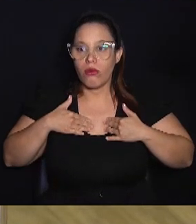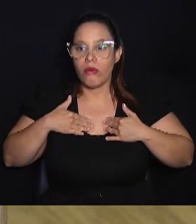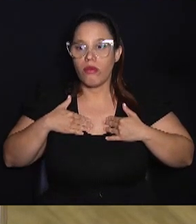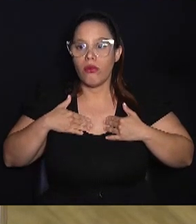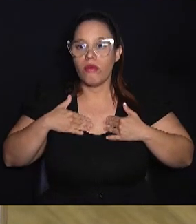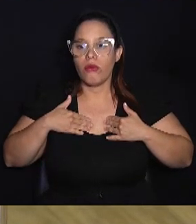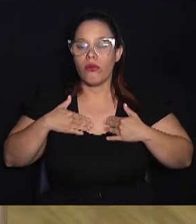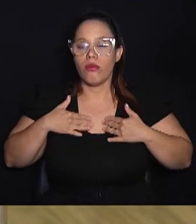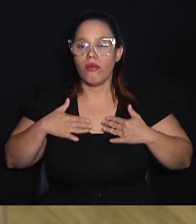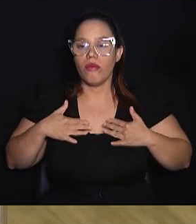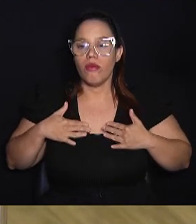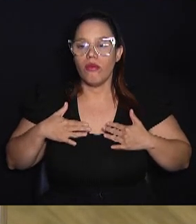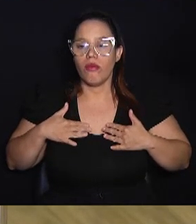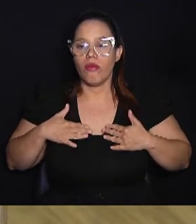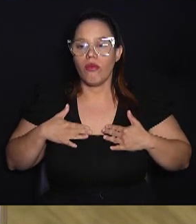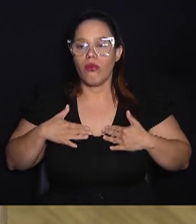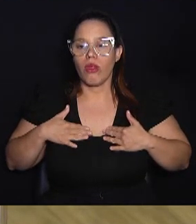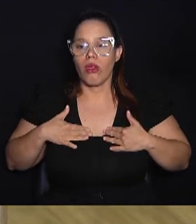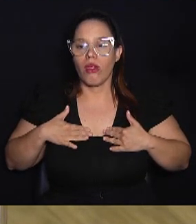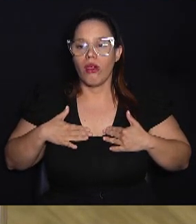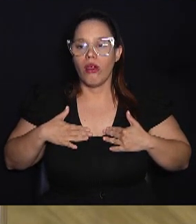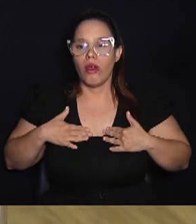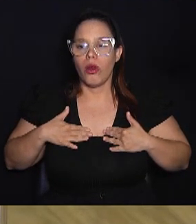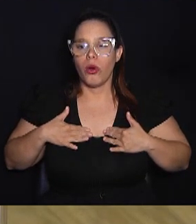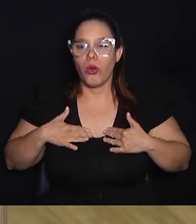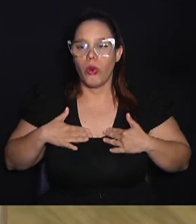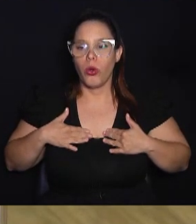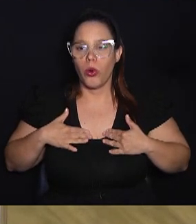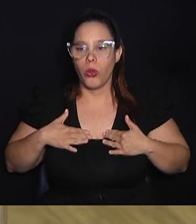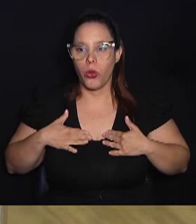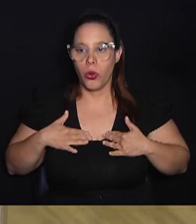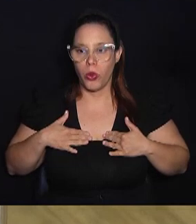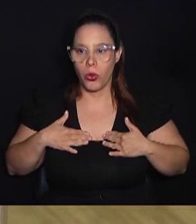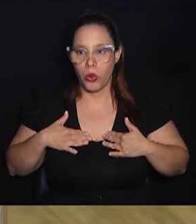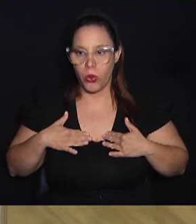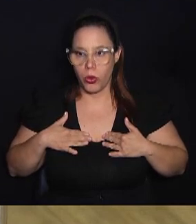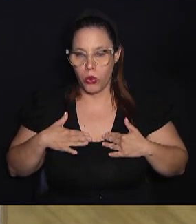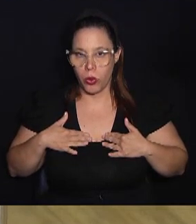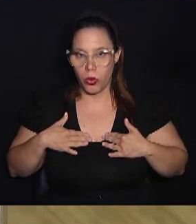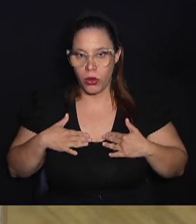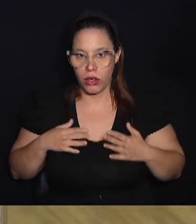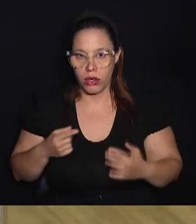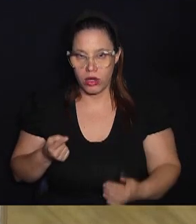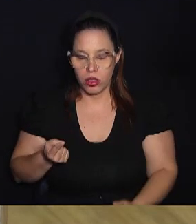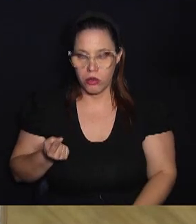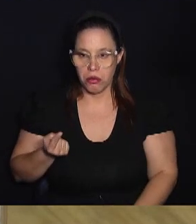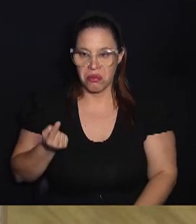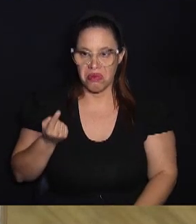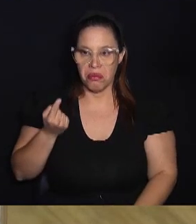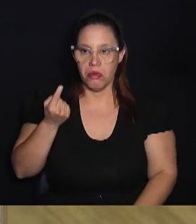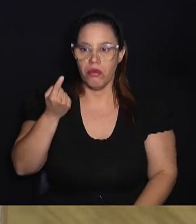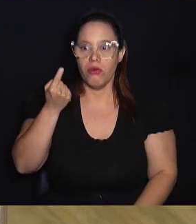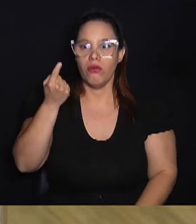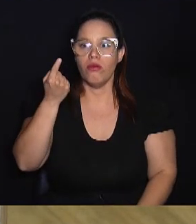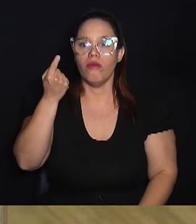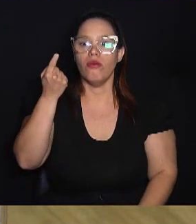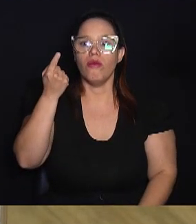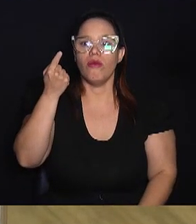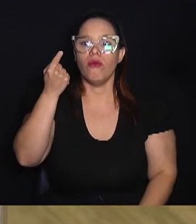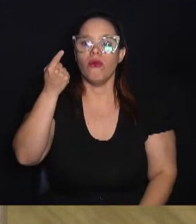respira percebe o pequeno instante entre terminar de inspirar e começar a